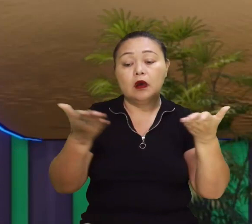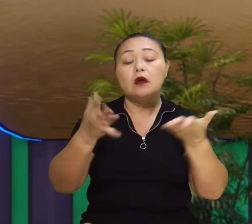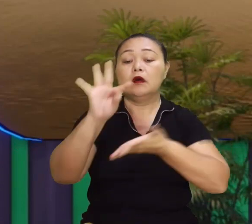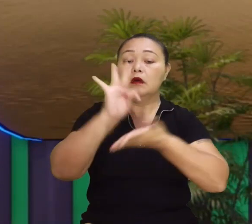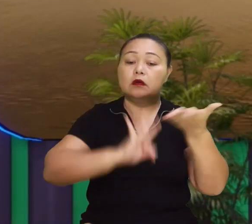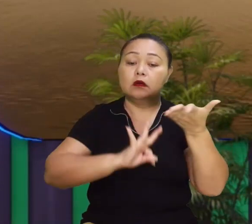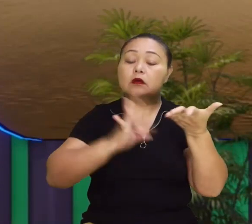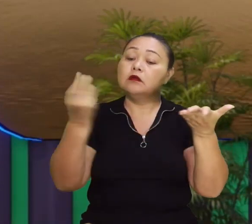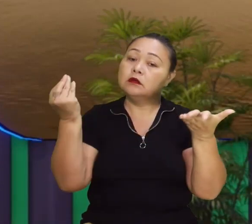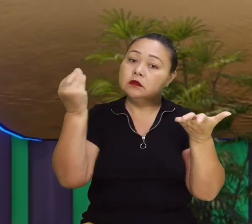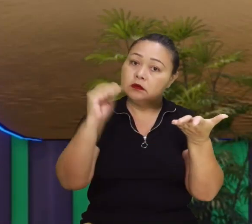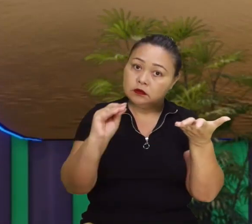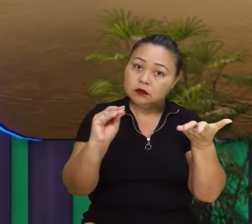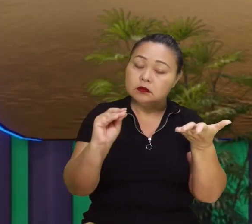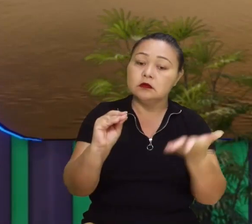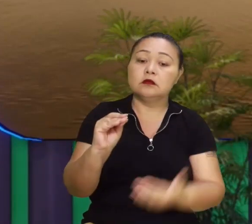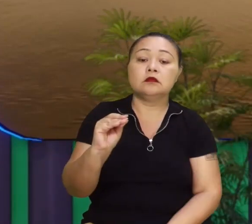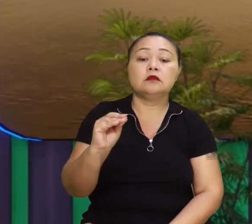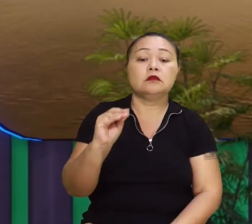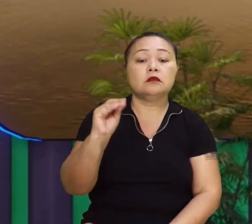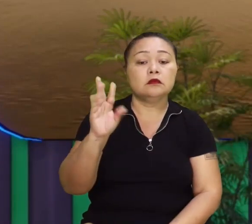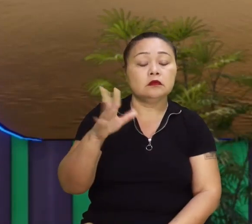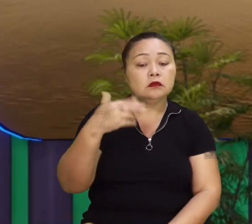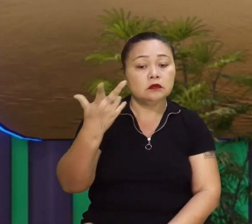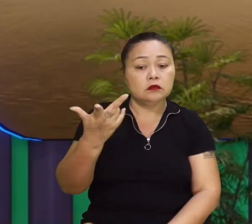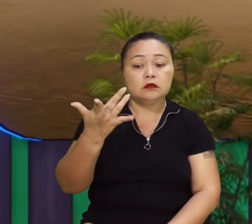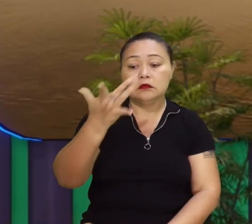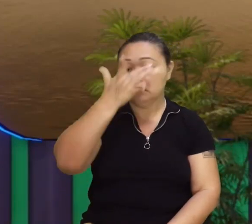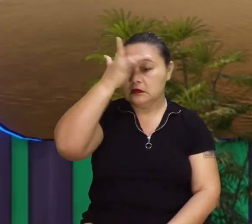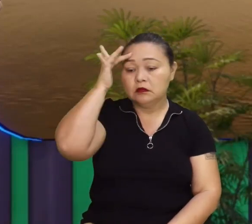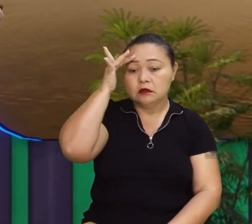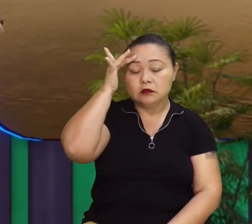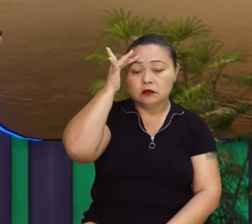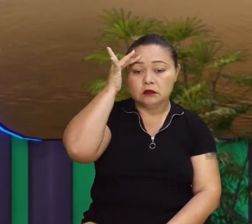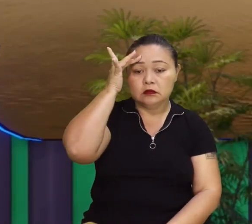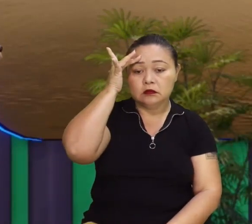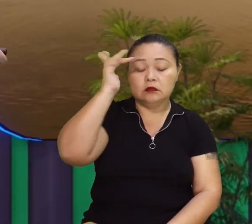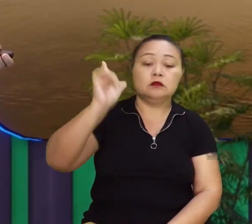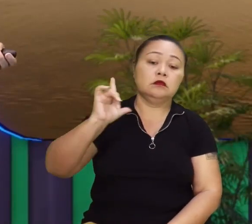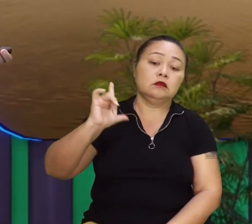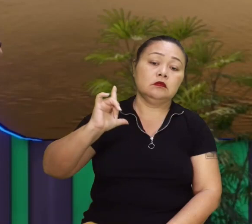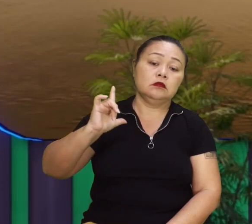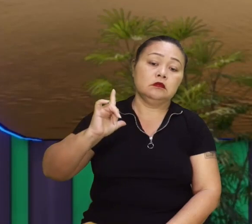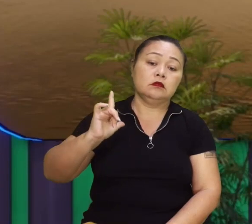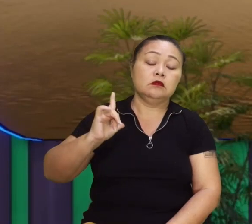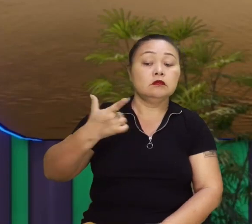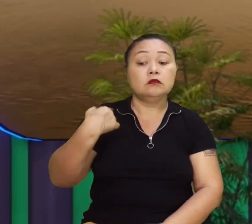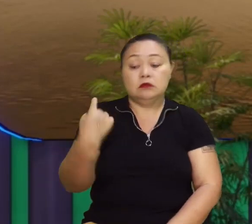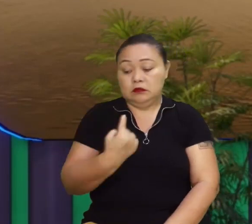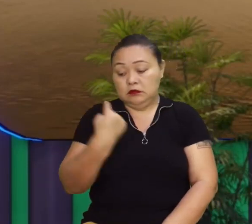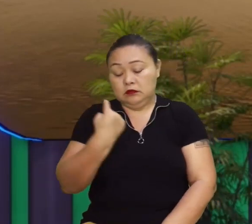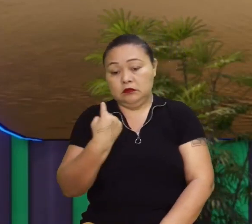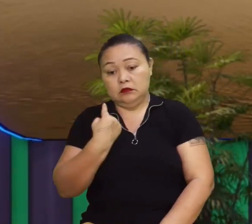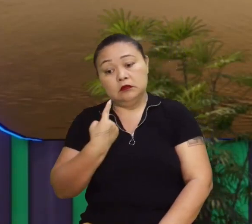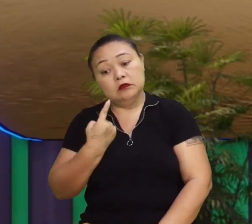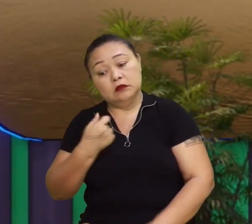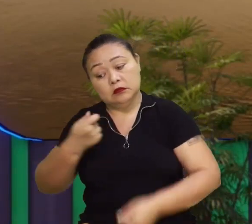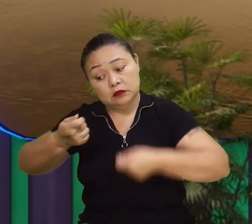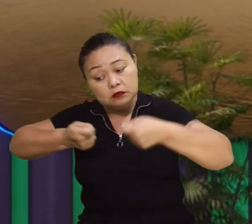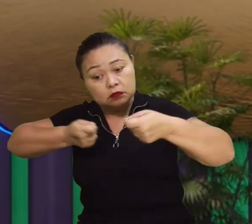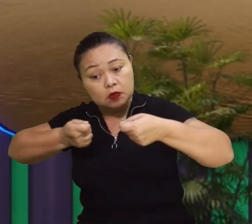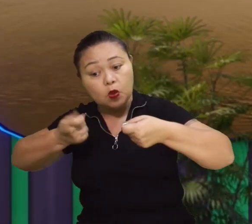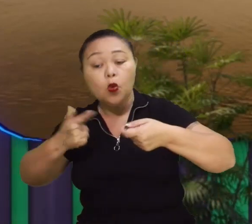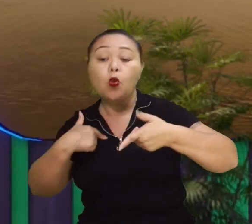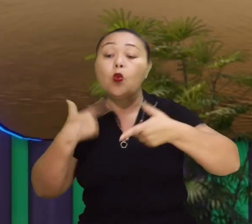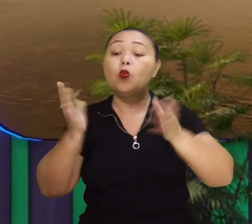nós novamente colocamos que são pessoas que trabalhavam de forma individualizadas e outras